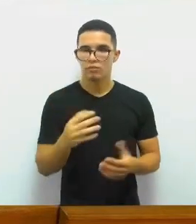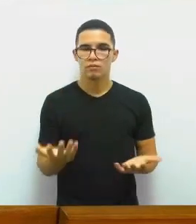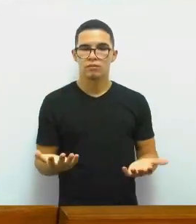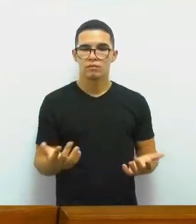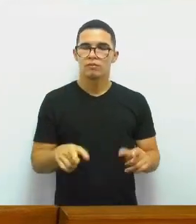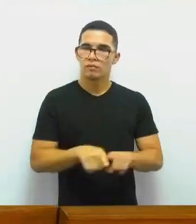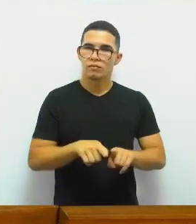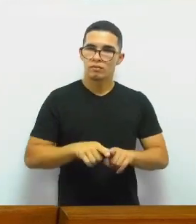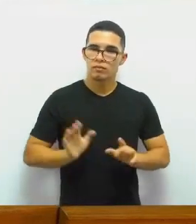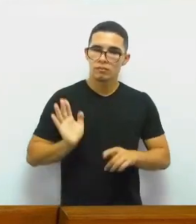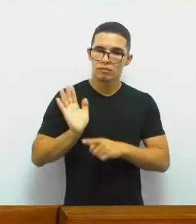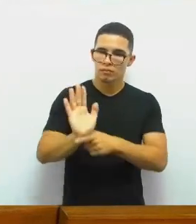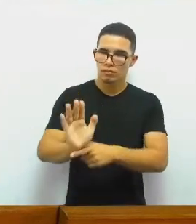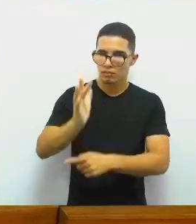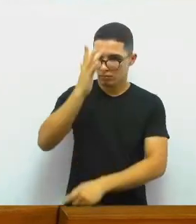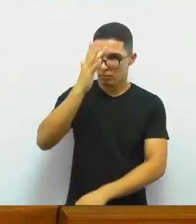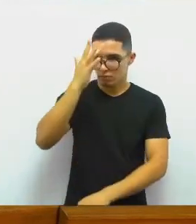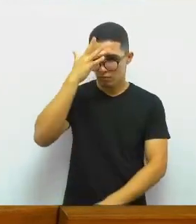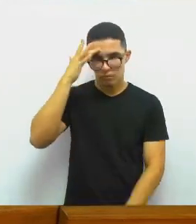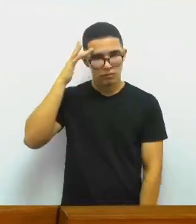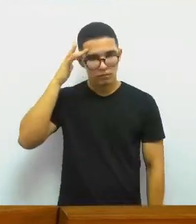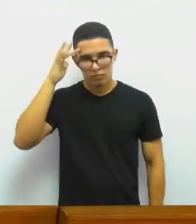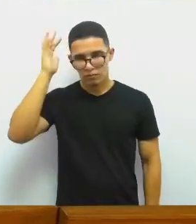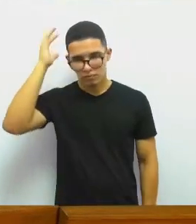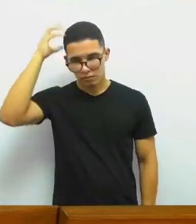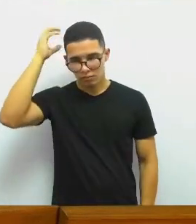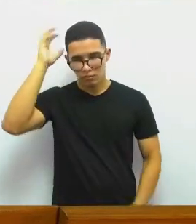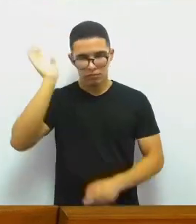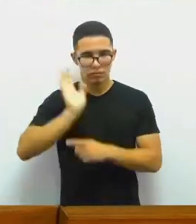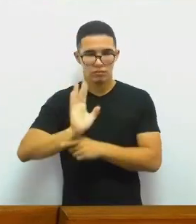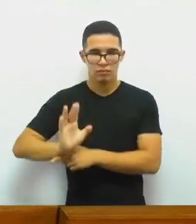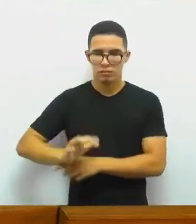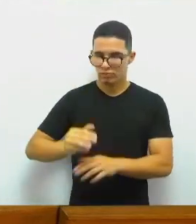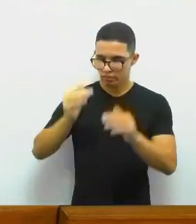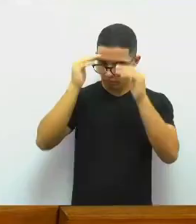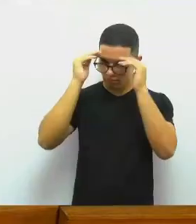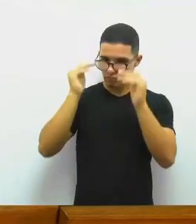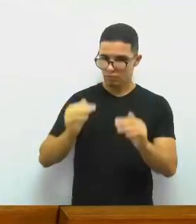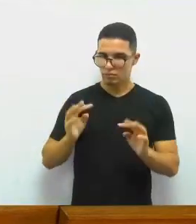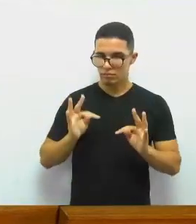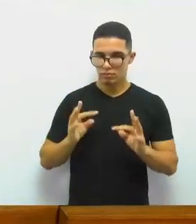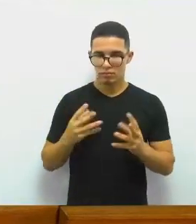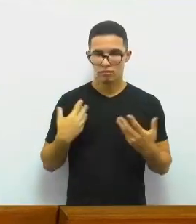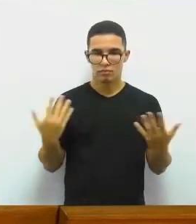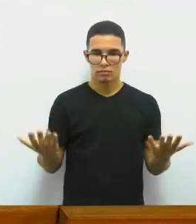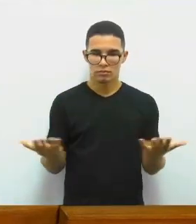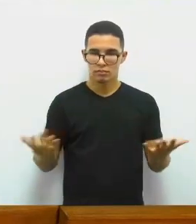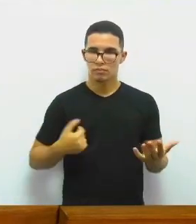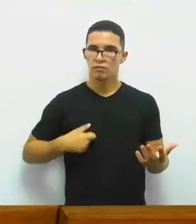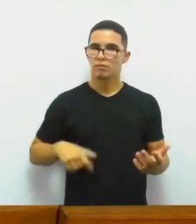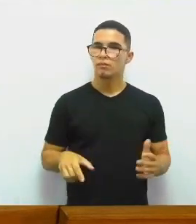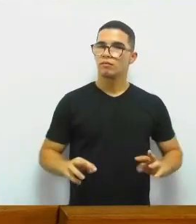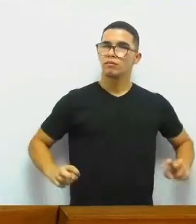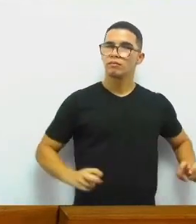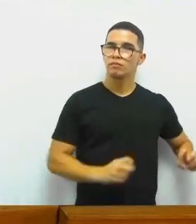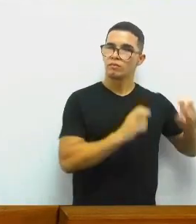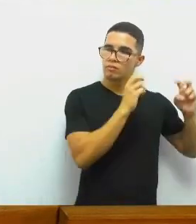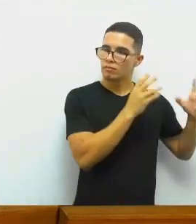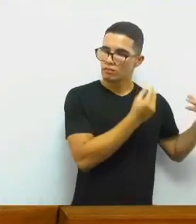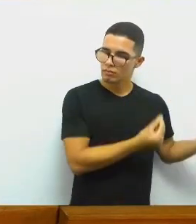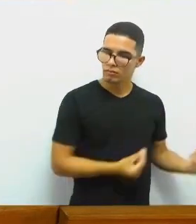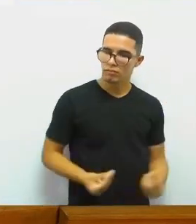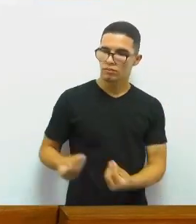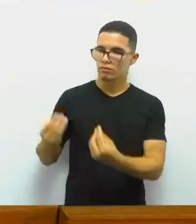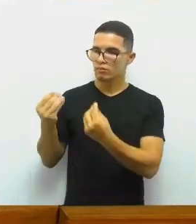vocação em ajudar a população de sua cidade, cultivando o respeito e o acolhimento. Por esta razão, esta Casa Legislativa aprovou moção de